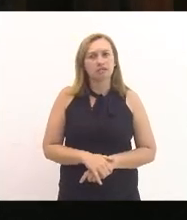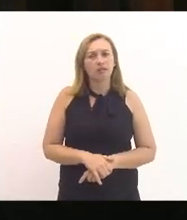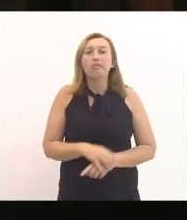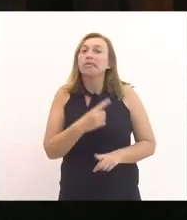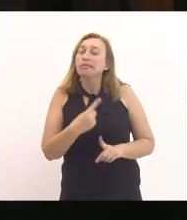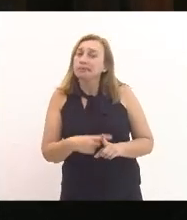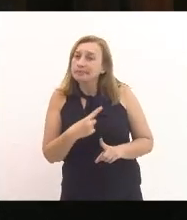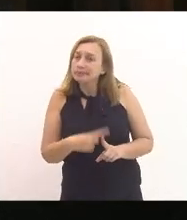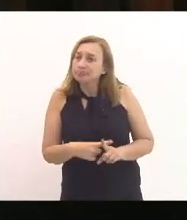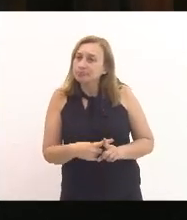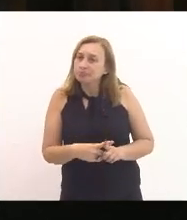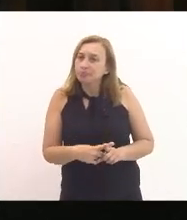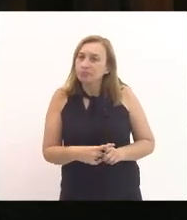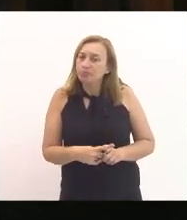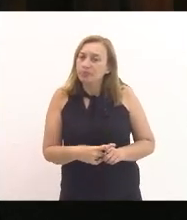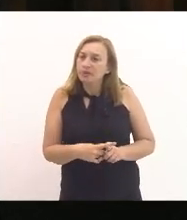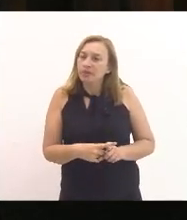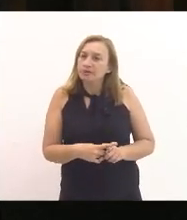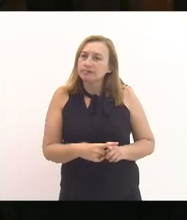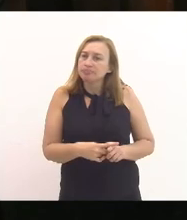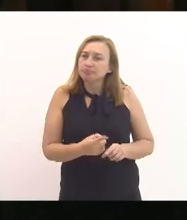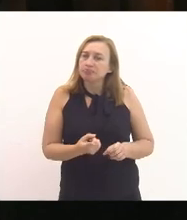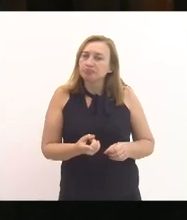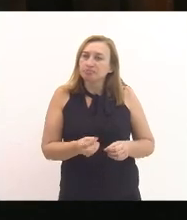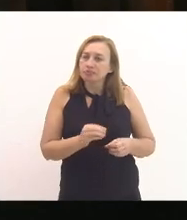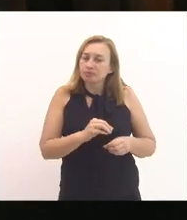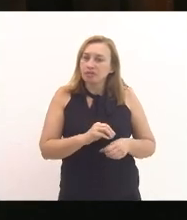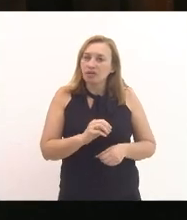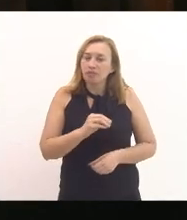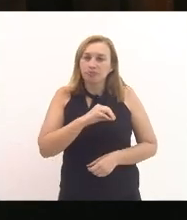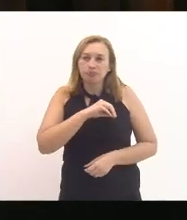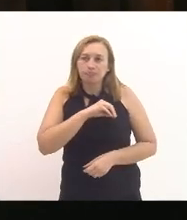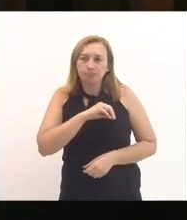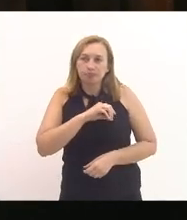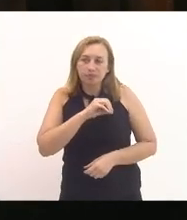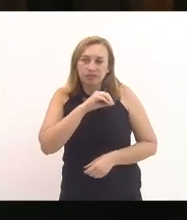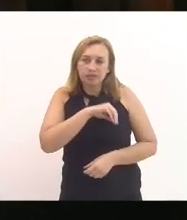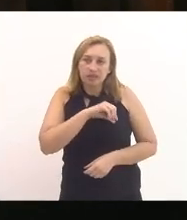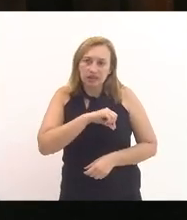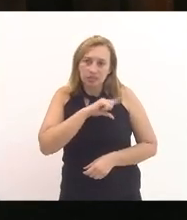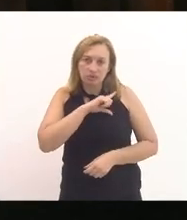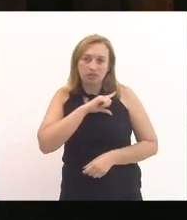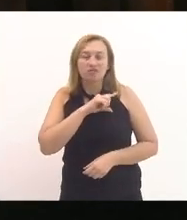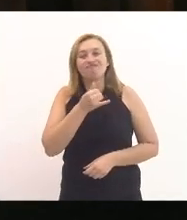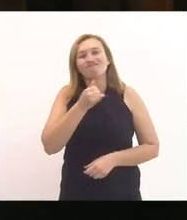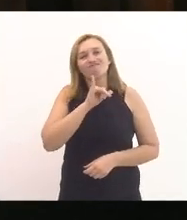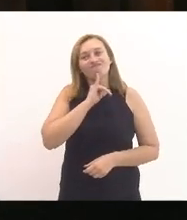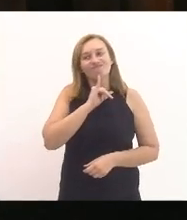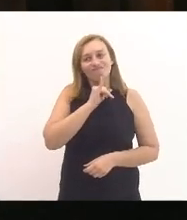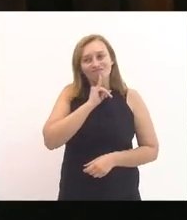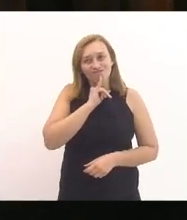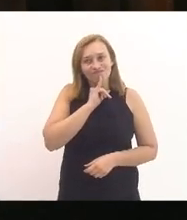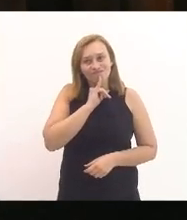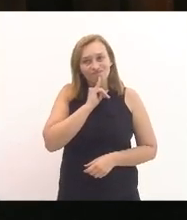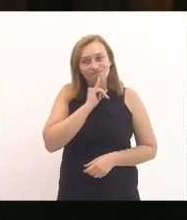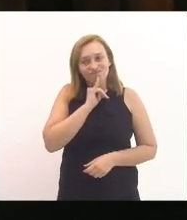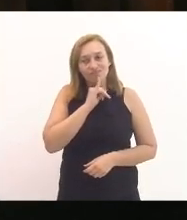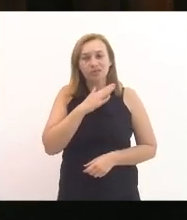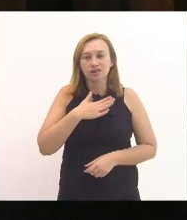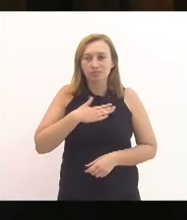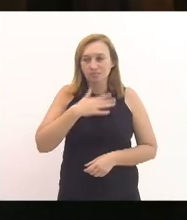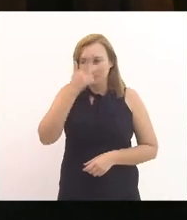é porque nesse aumento de recomposição salarial que nós tivemos infelizmente infelizmente as minhas